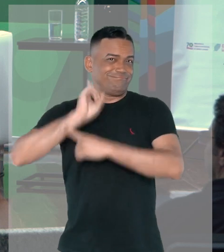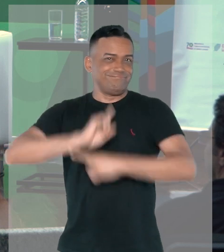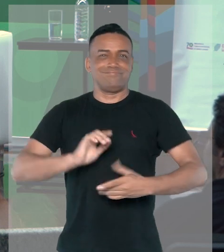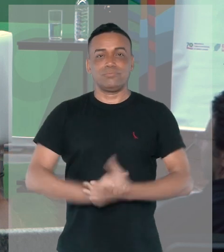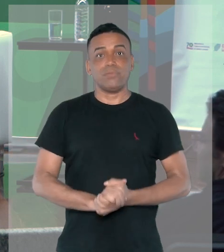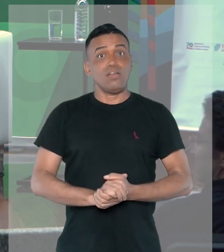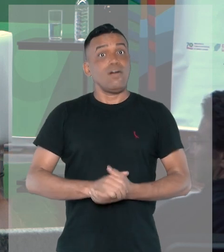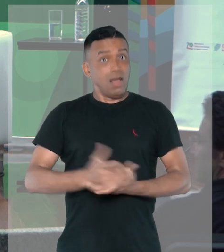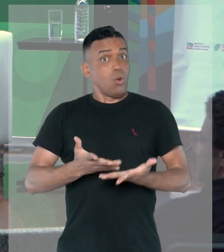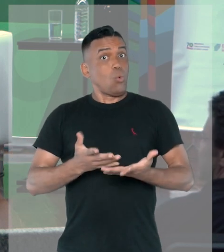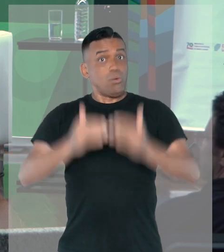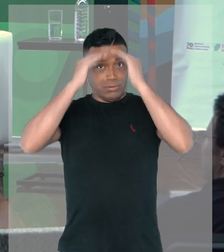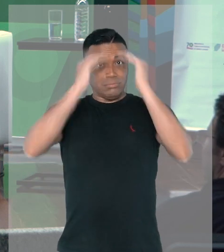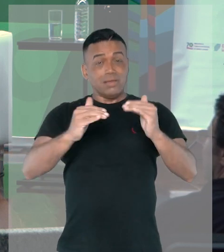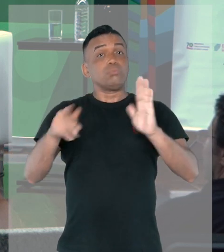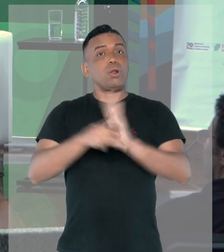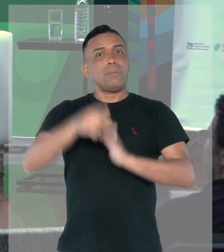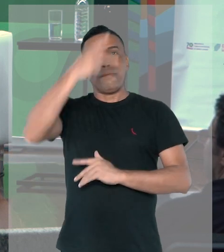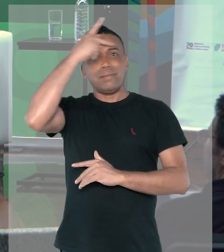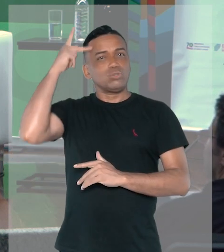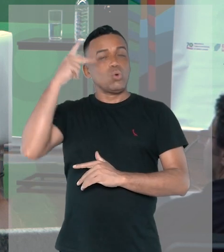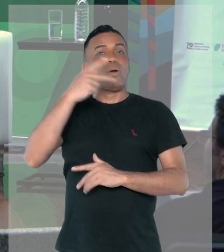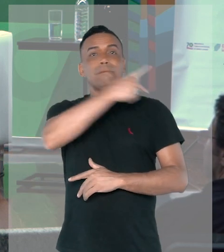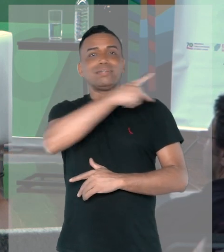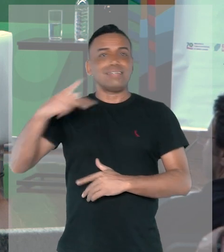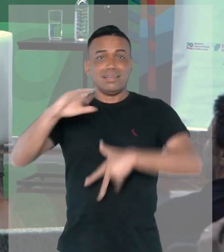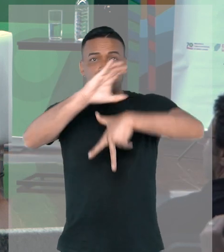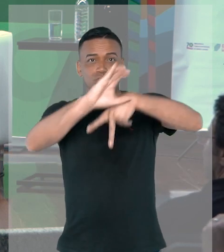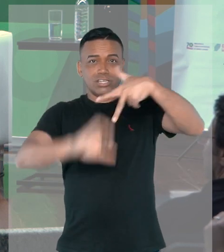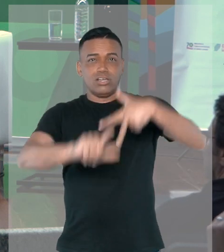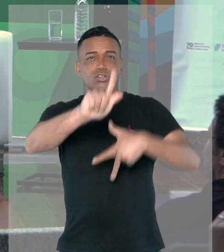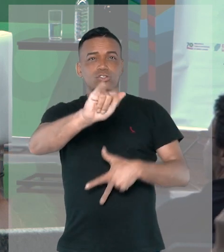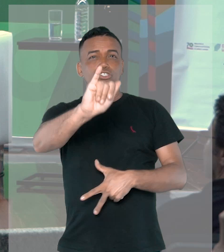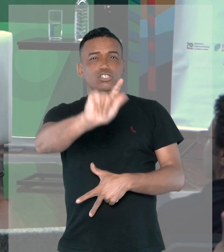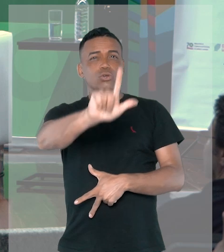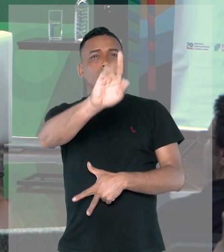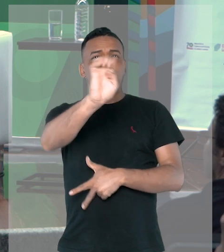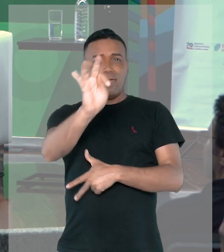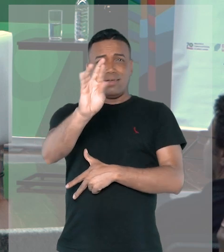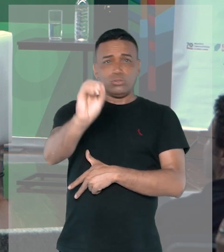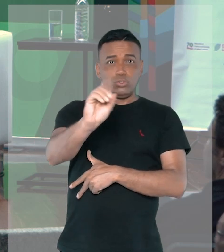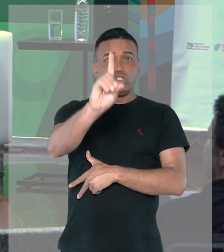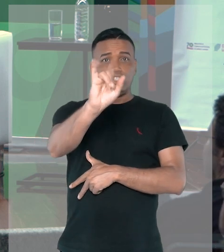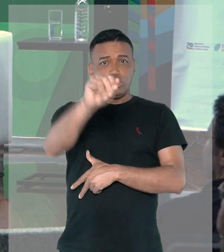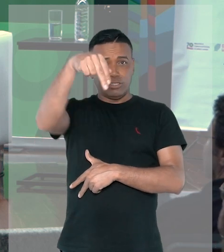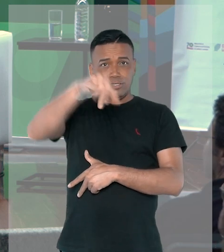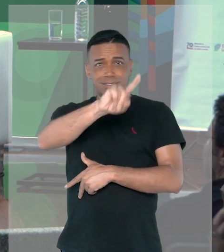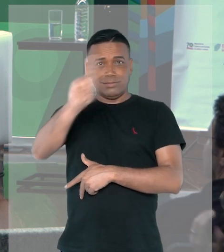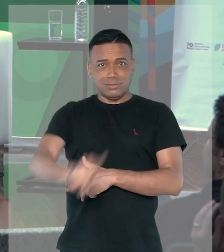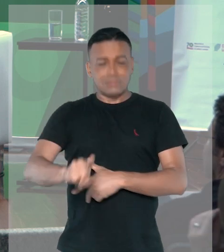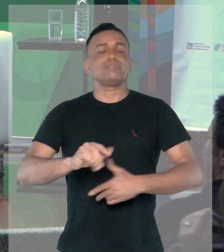e eu falo em nome do presidente, conselheiro Gilberto Diniz, estamos